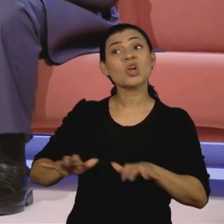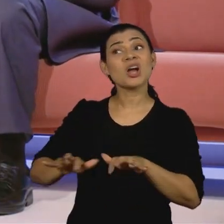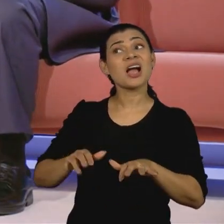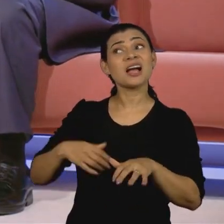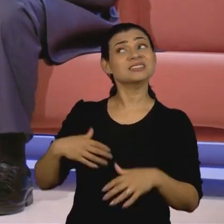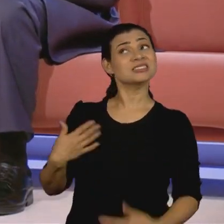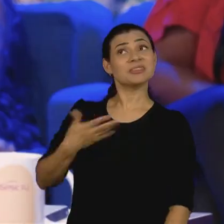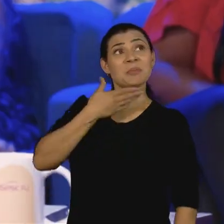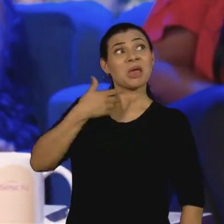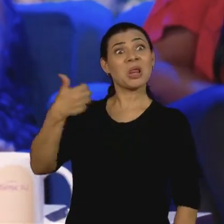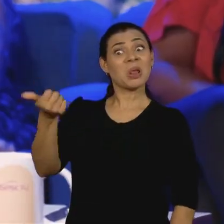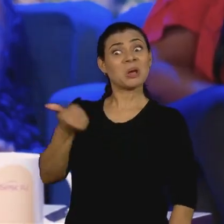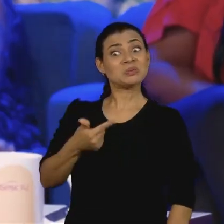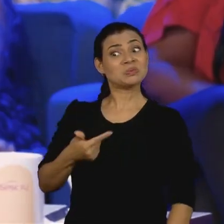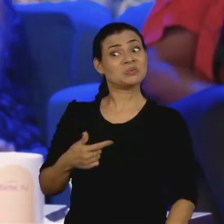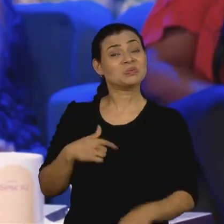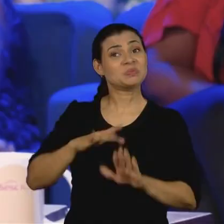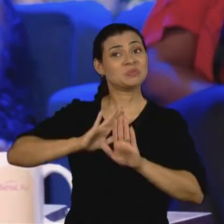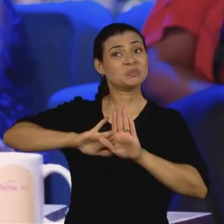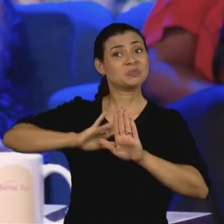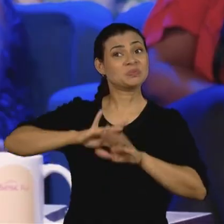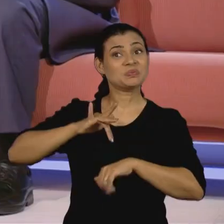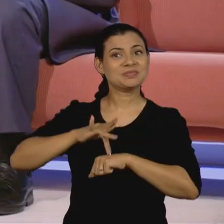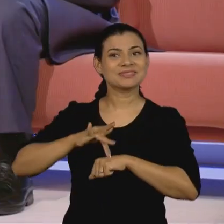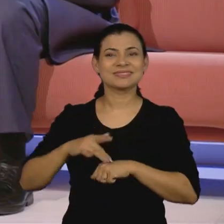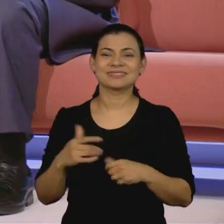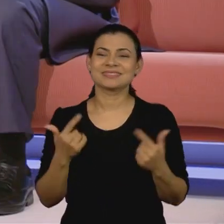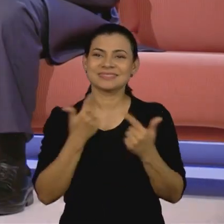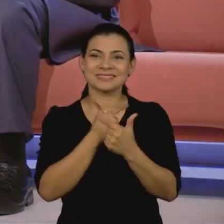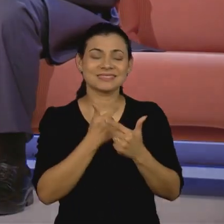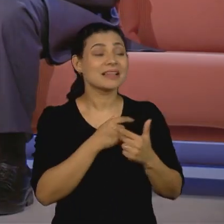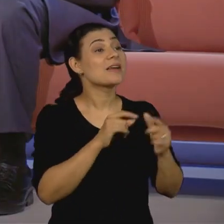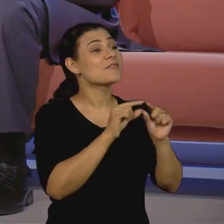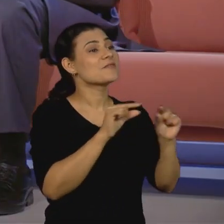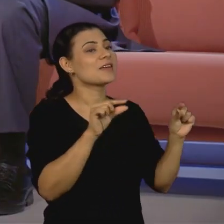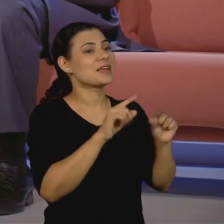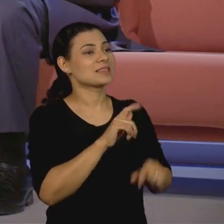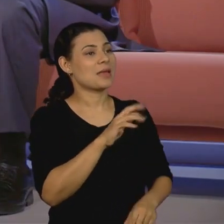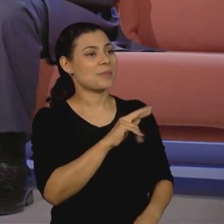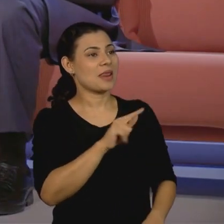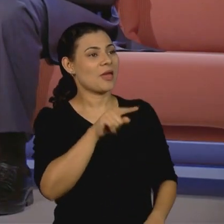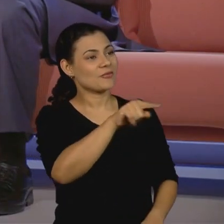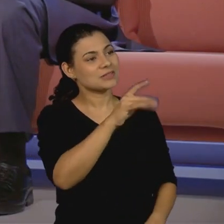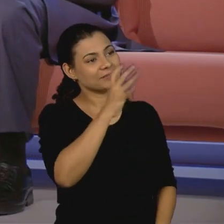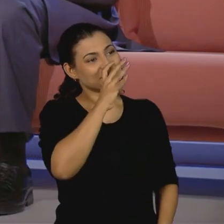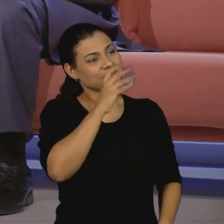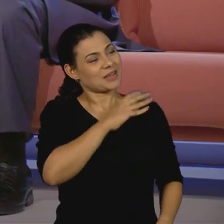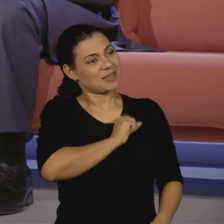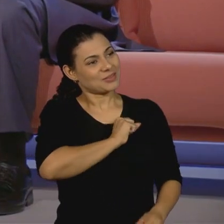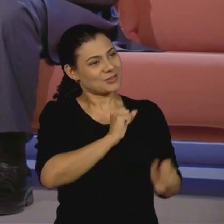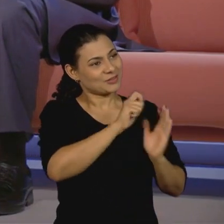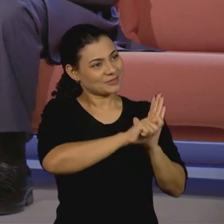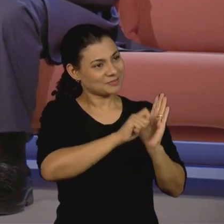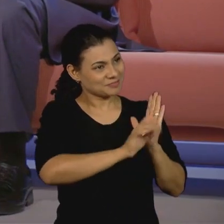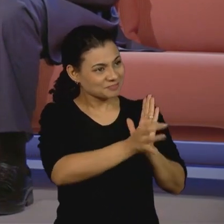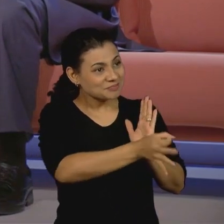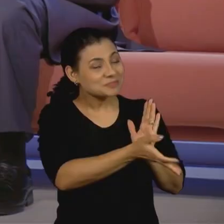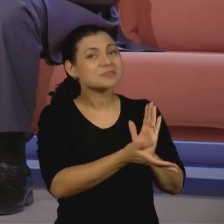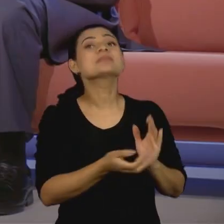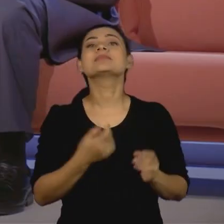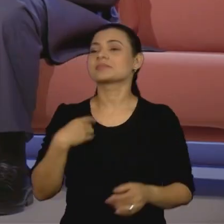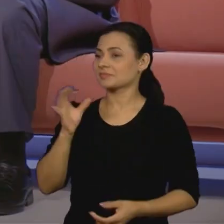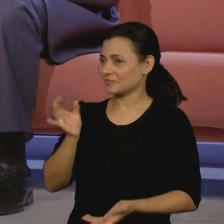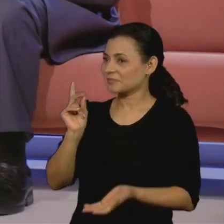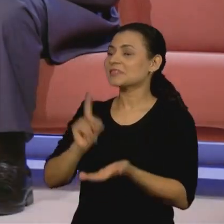né? E a gente começou com uma frase do Gabriel García Márquez, porque eu sei que o senhor é um admirador desse grande escritor, né? É verdade,